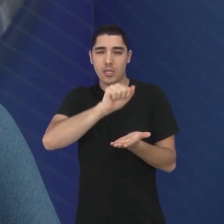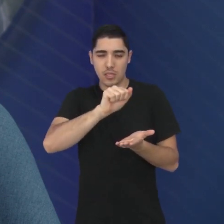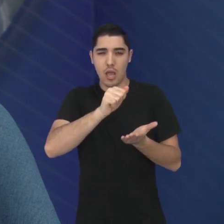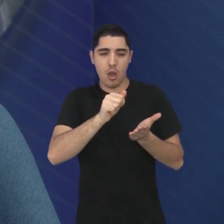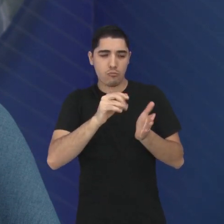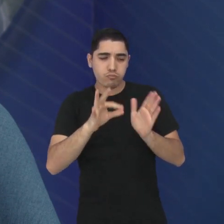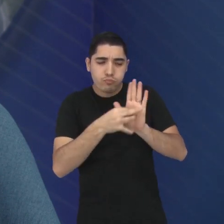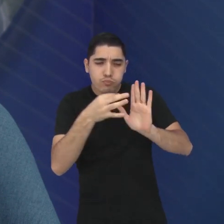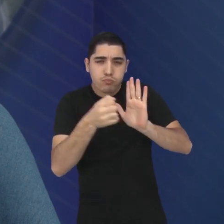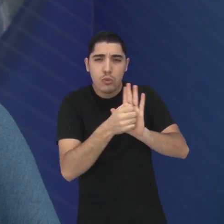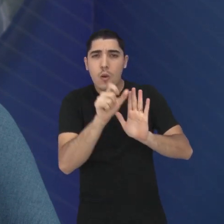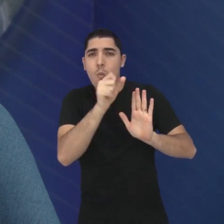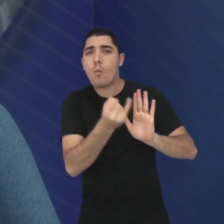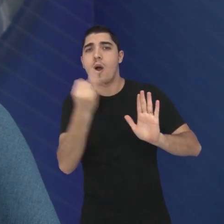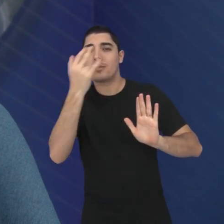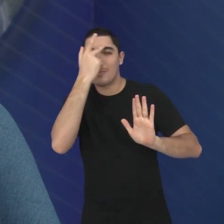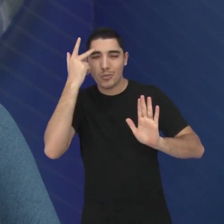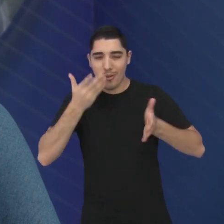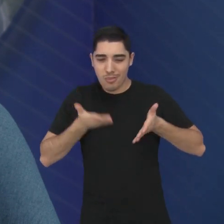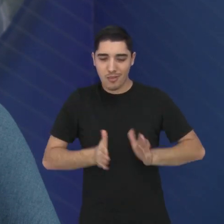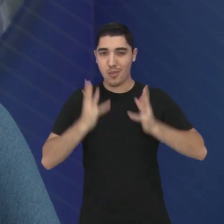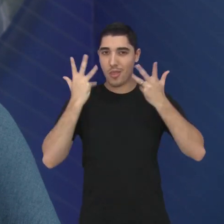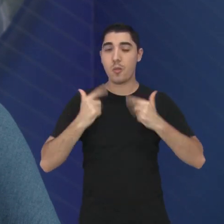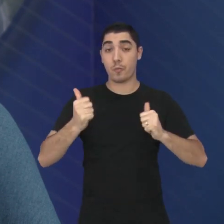dos Registradores de Pessoas Naturais.